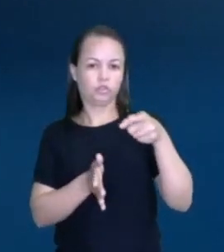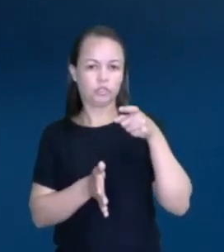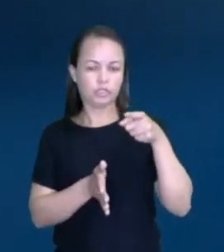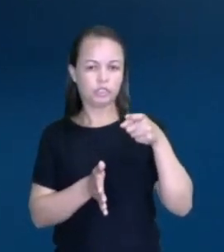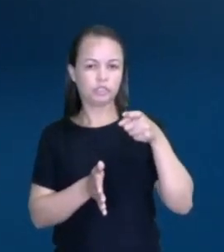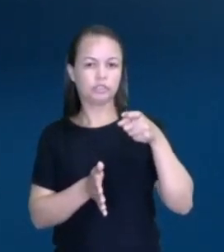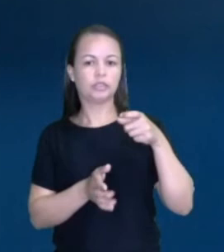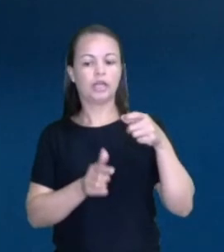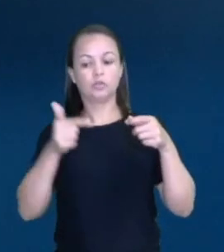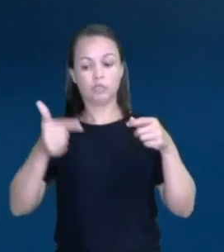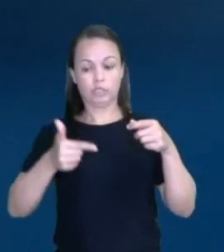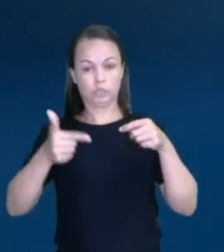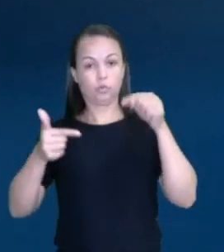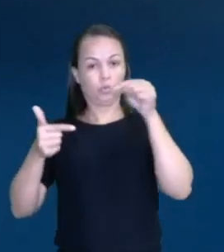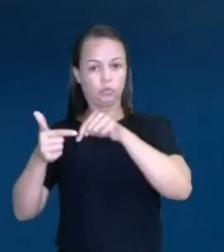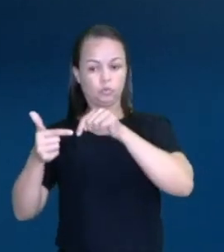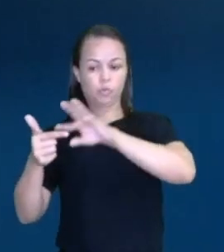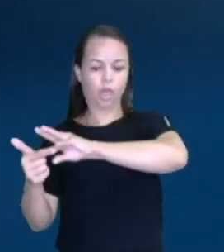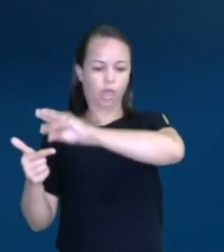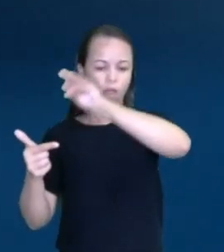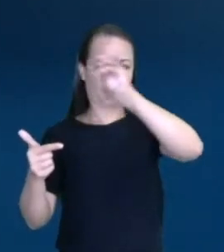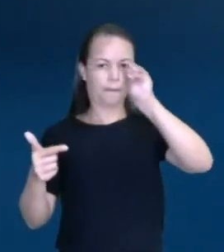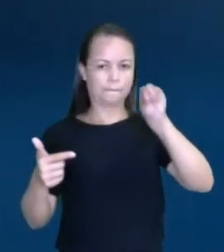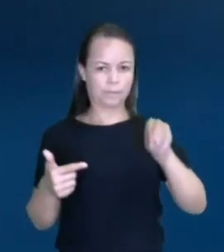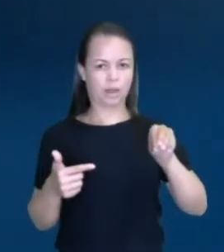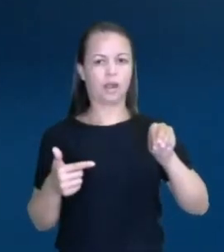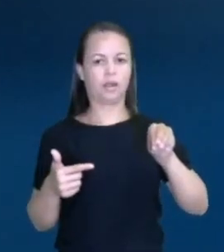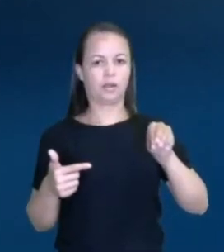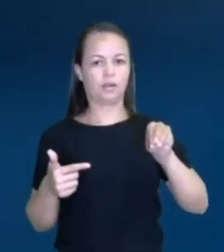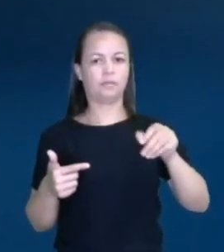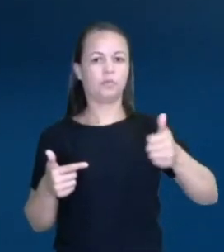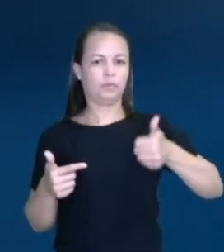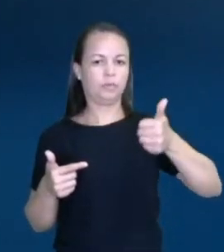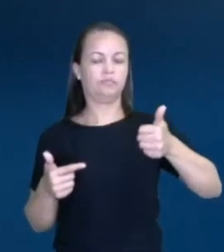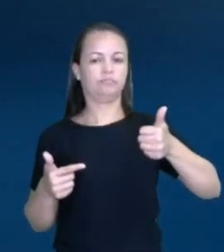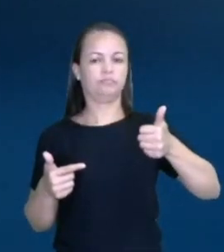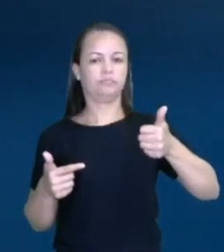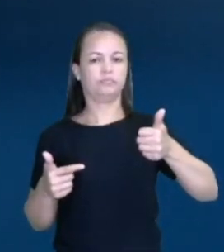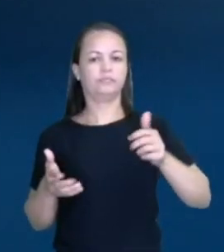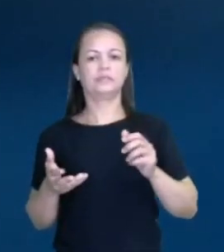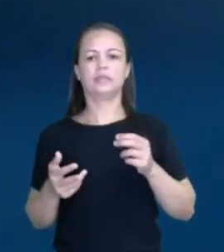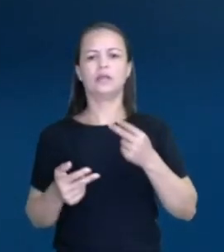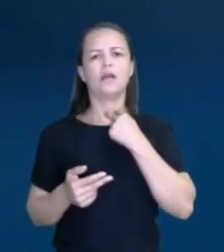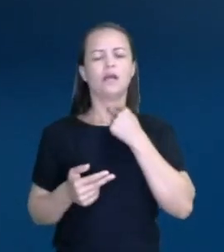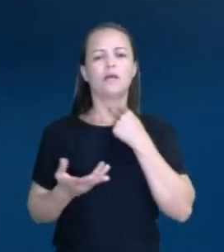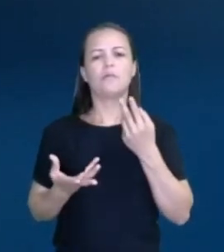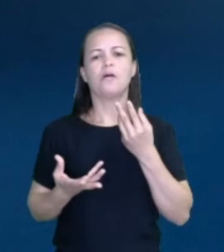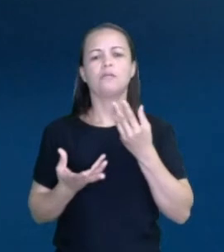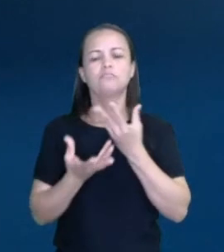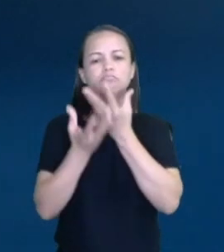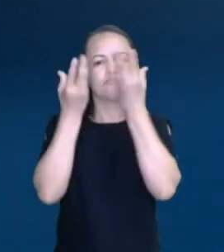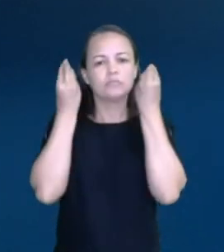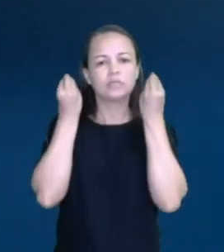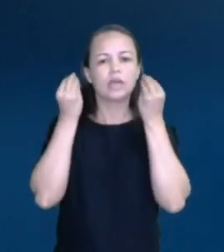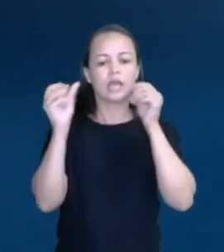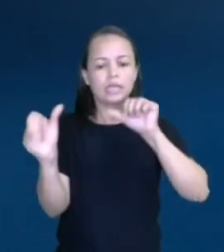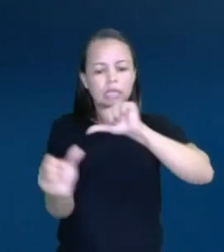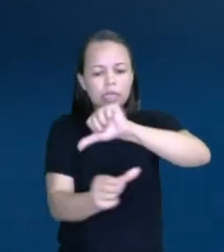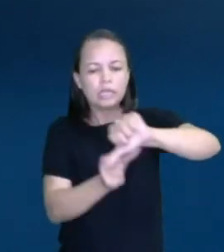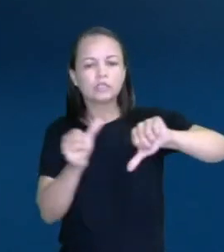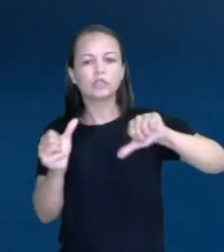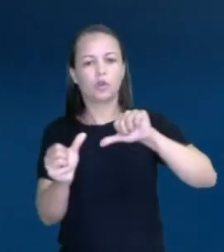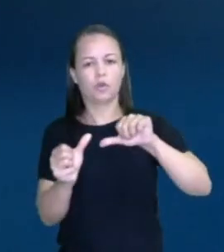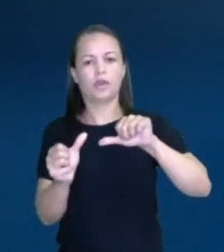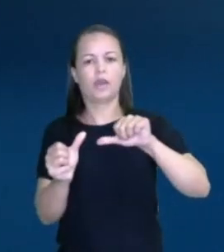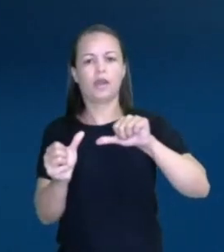está no segundo membro, mas eu vou fazer a troca dele, eu vou mandar ele para o primeiro. E eu não posso esquecer que quem troca de